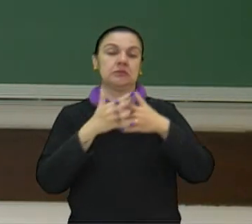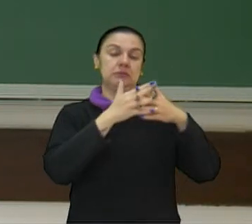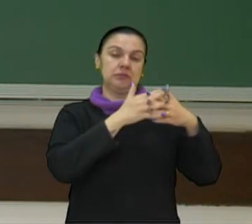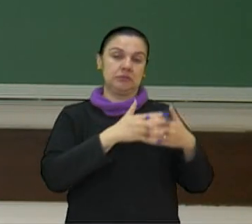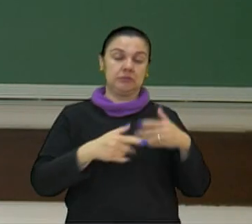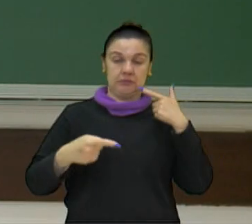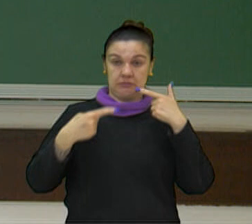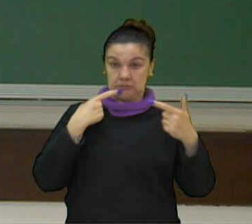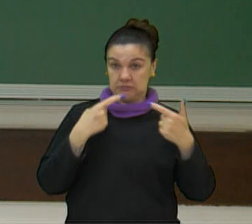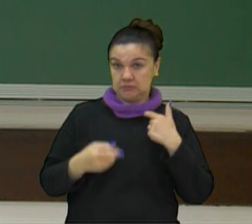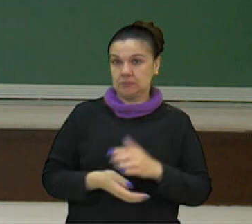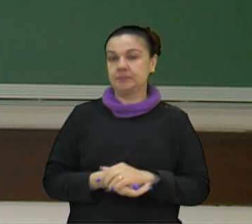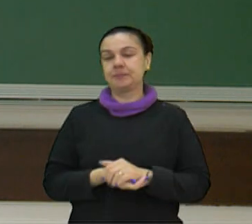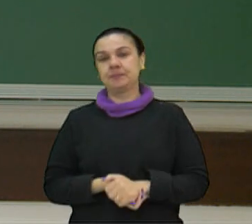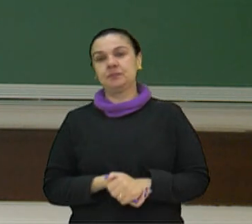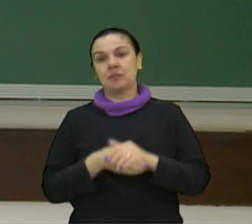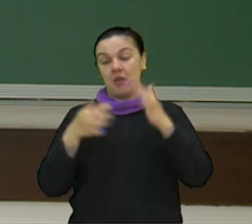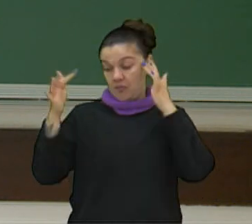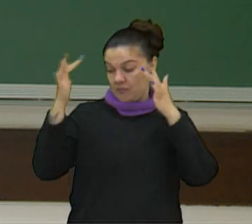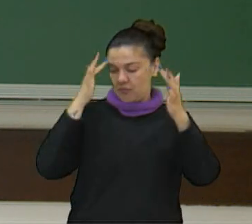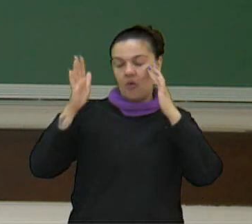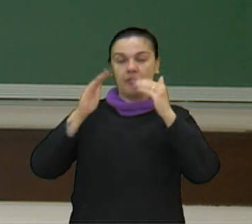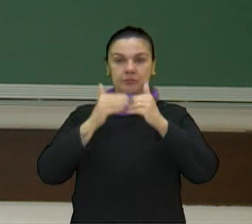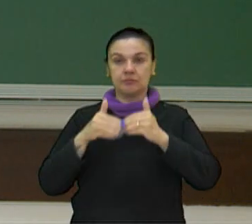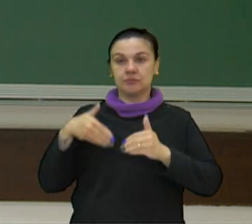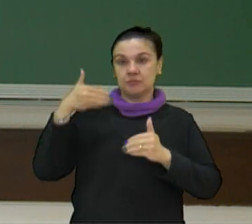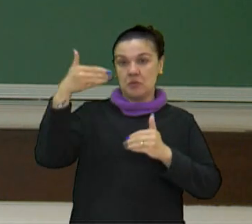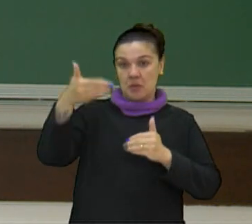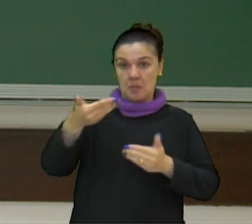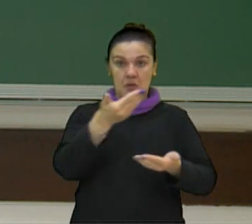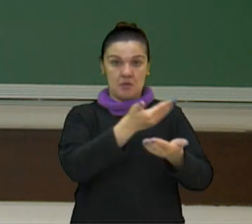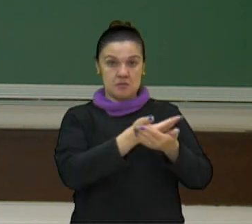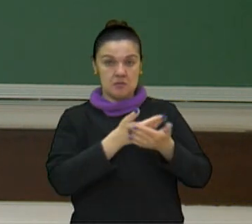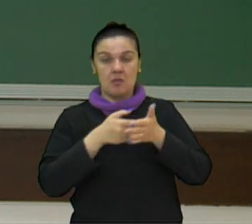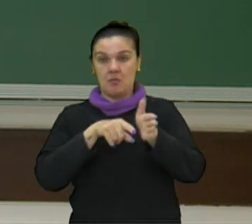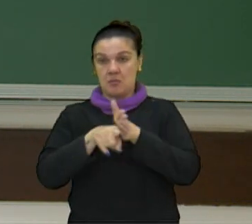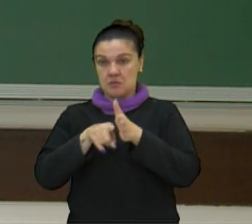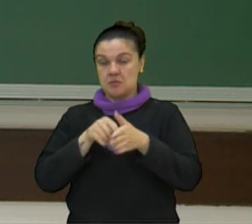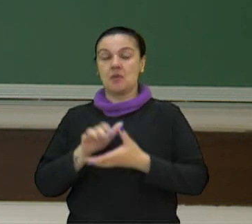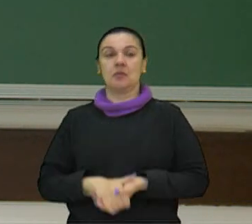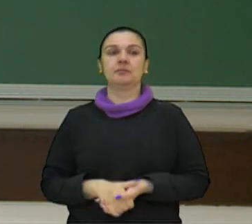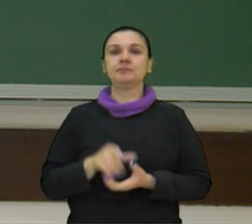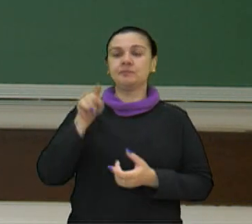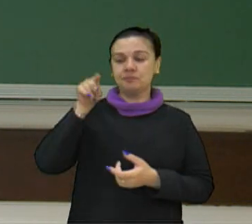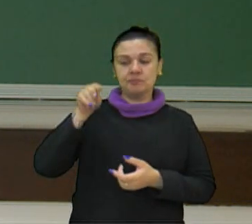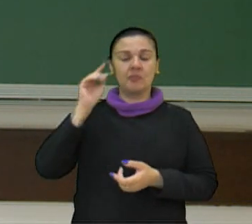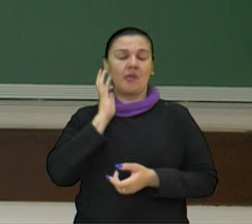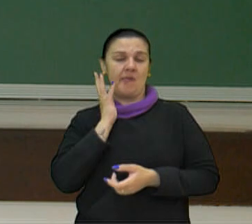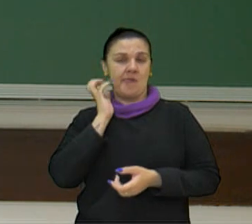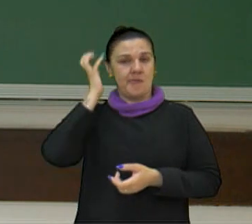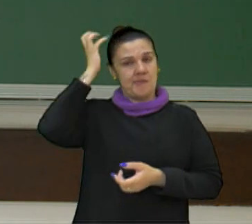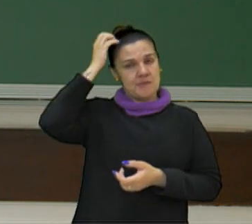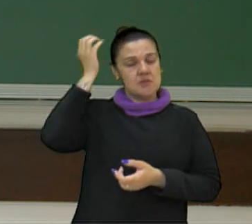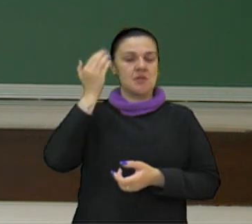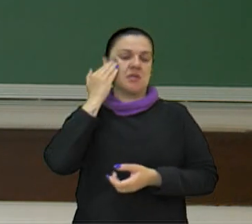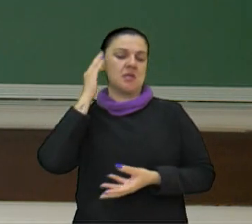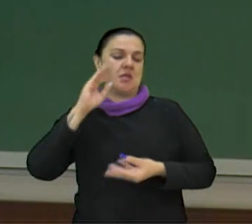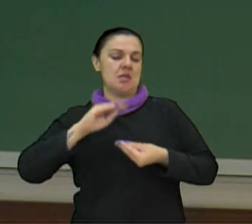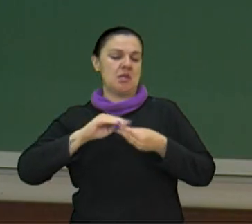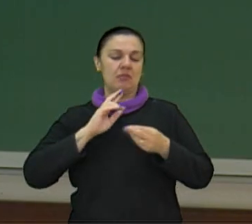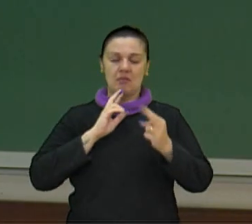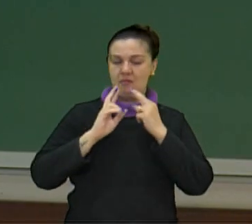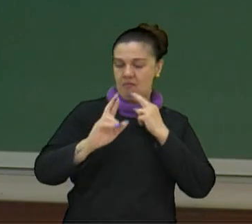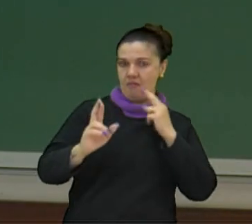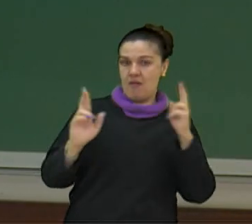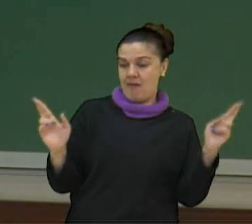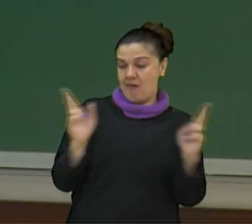discussão dos filósofos que sucederam, que estudaram o Descartes. O Spinoza entende que a relação causal